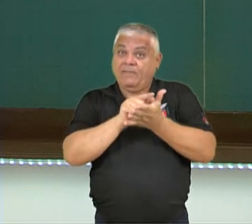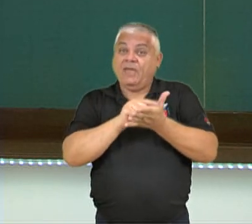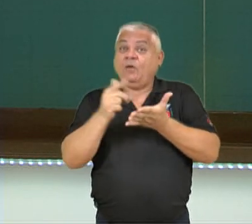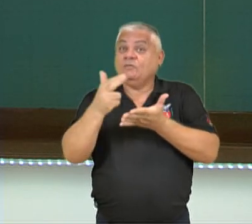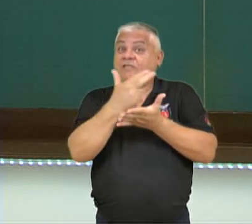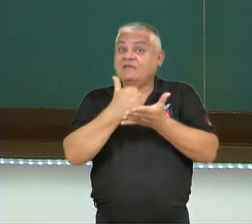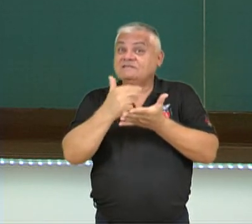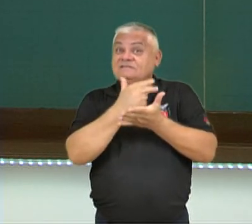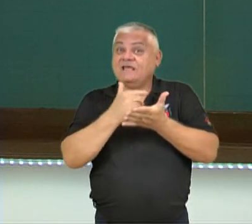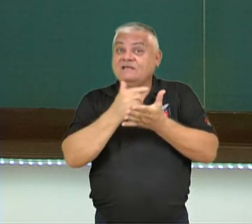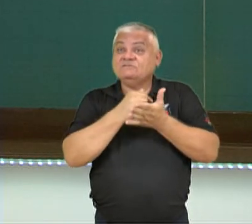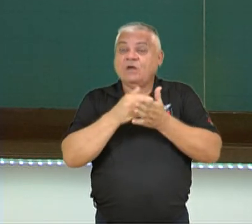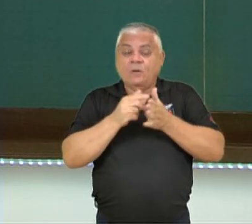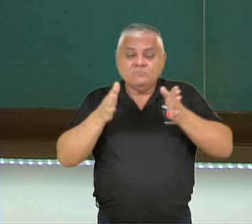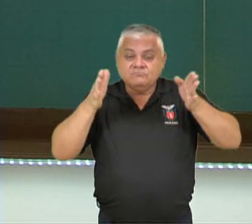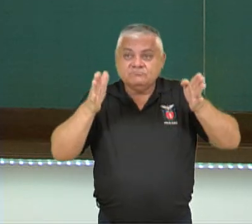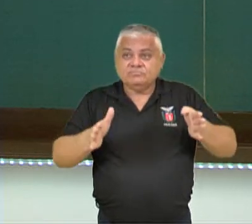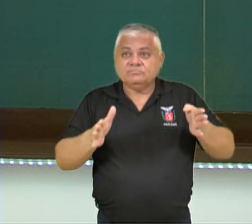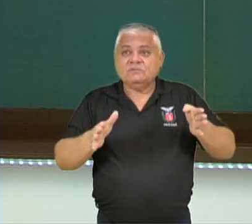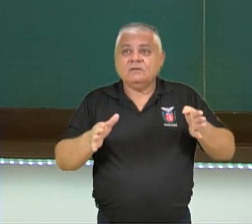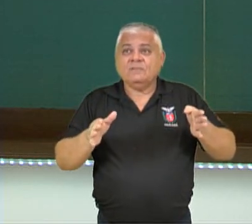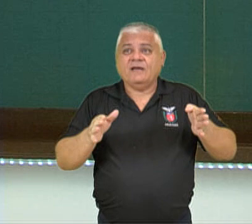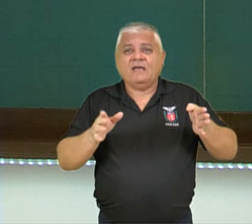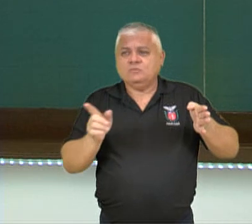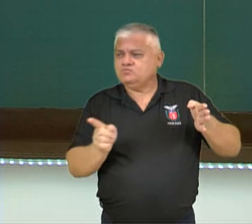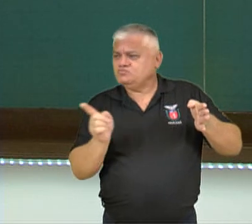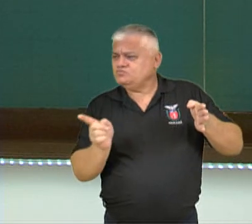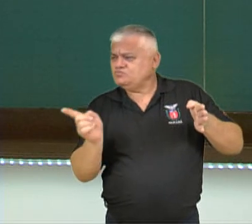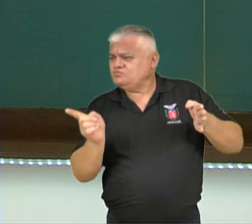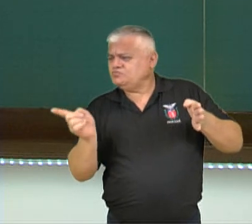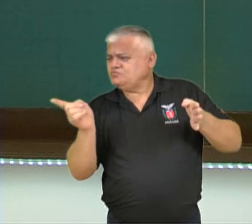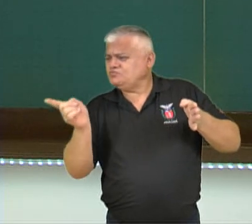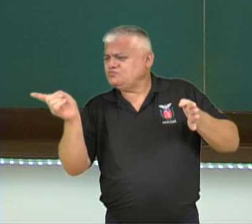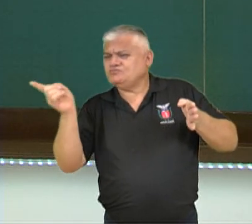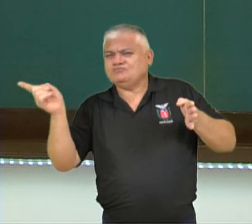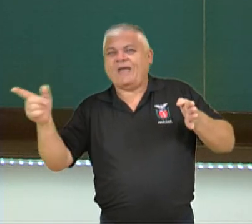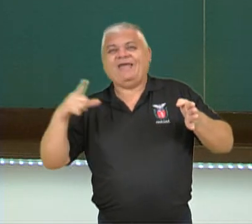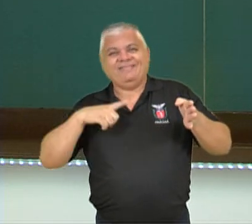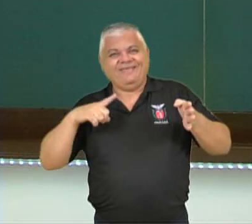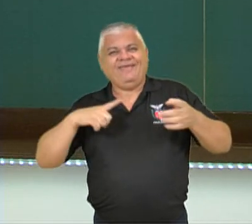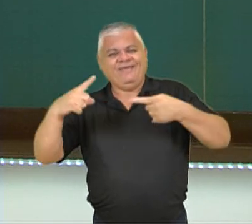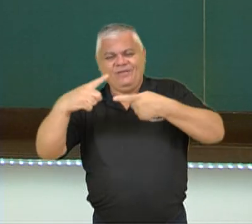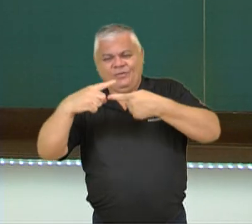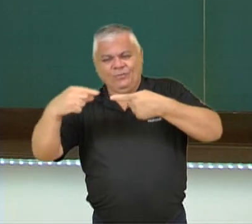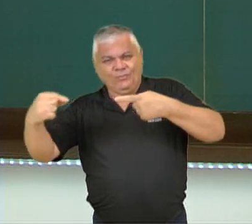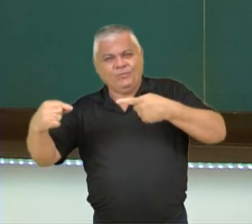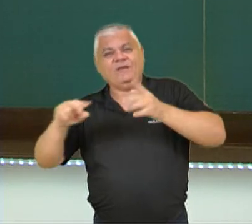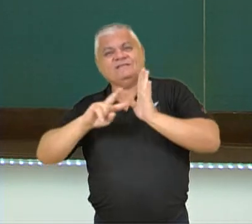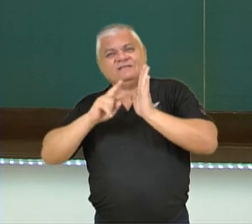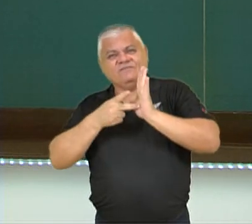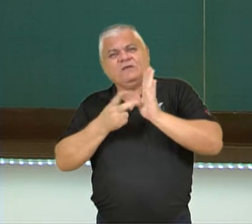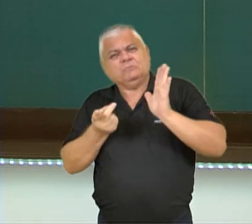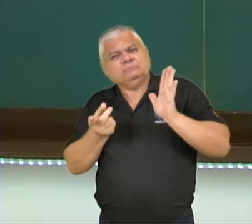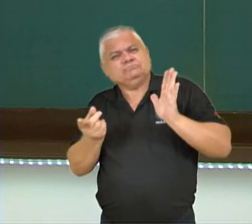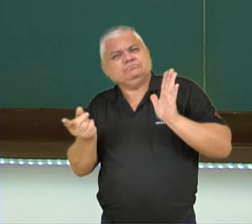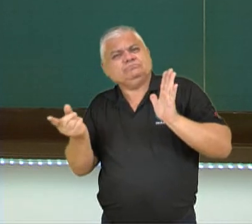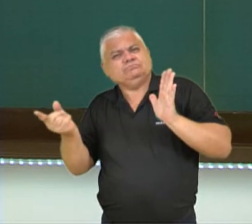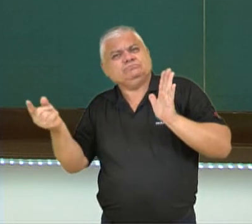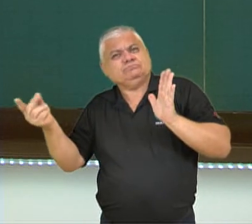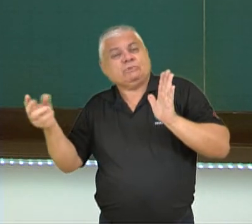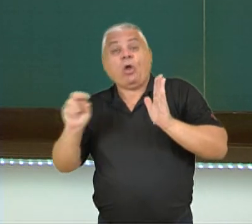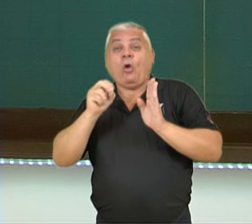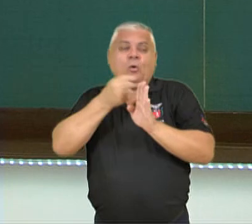mas a reta ela é infinita, por isso essas flechinhas na representação, que como eu disse, pode ter ou